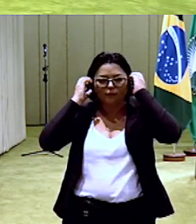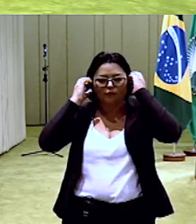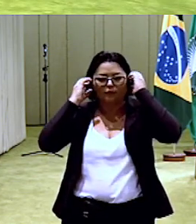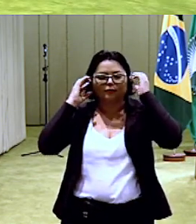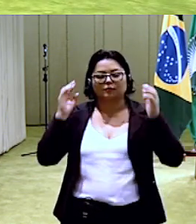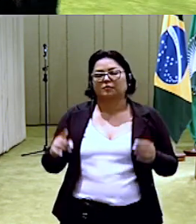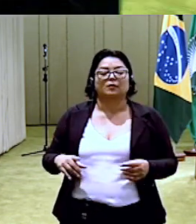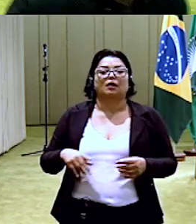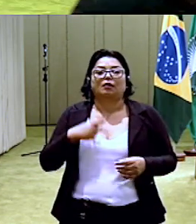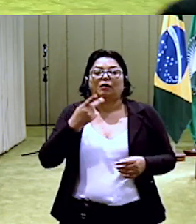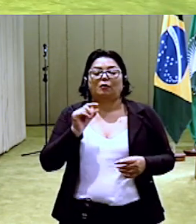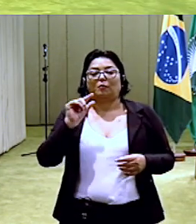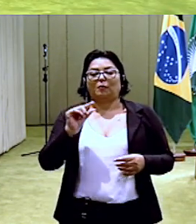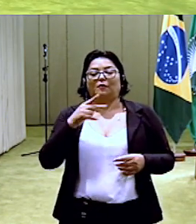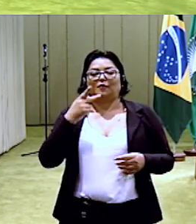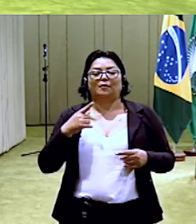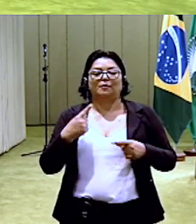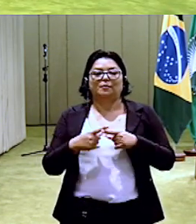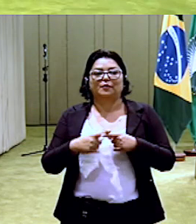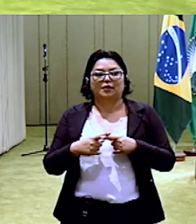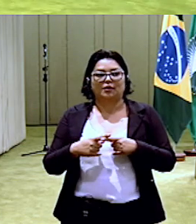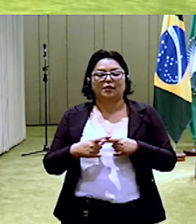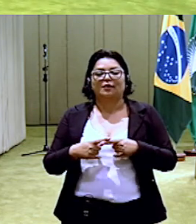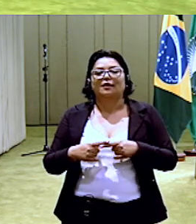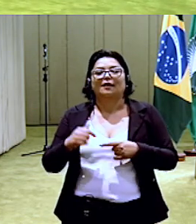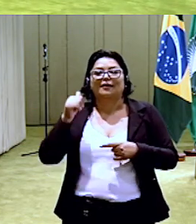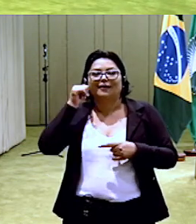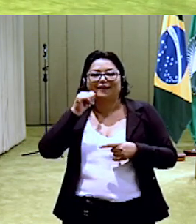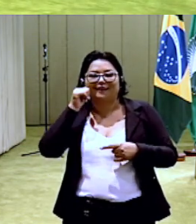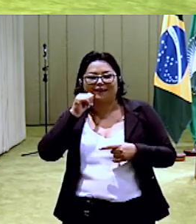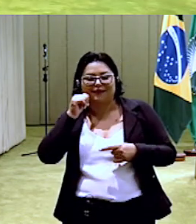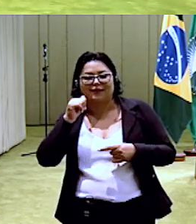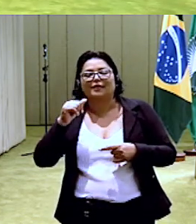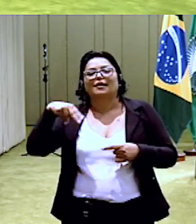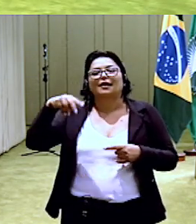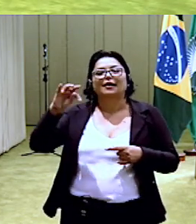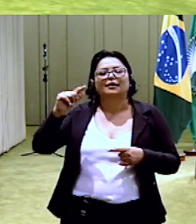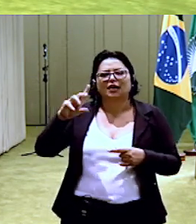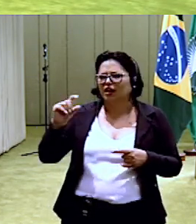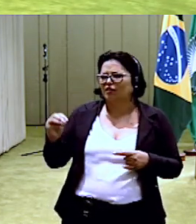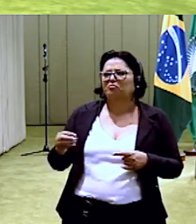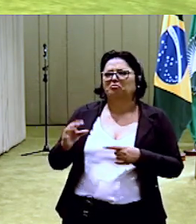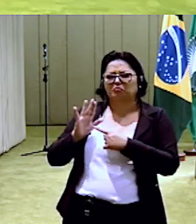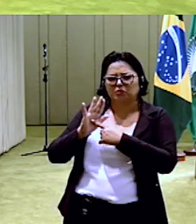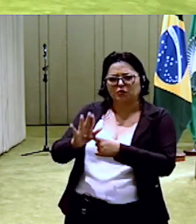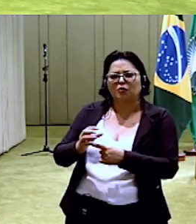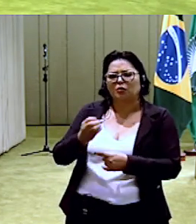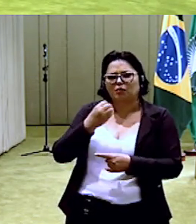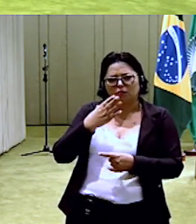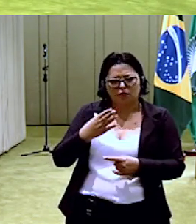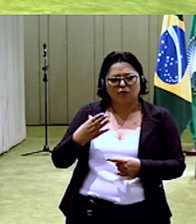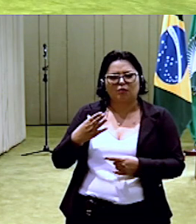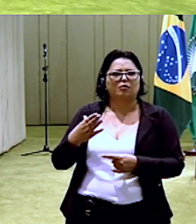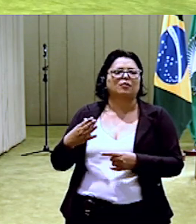Não tenho muito a dizer agora, desde que a senhora... Para Natália fez um muito bom mapeamento de um exemplo